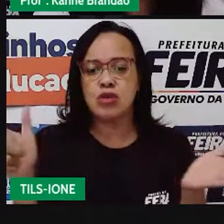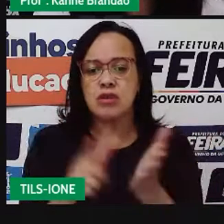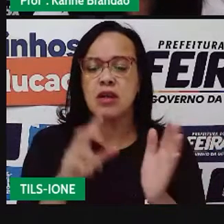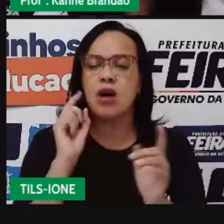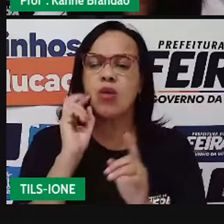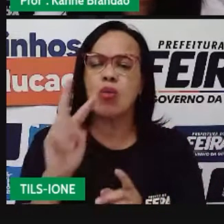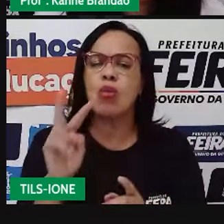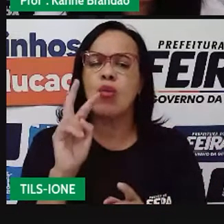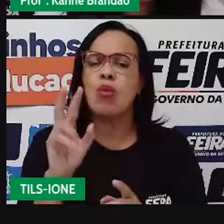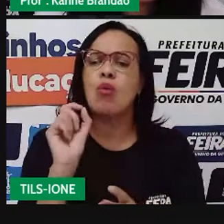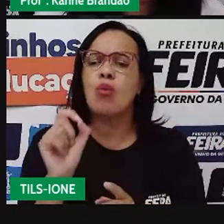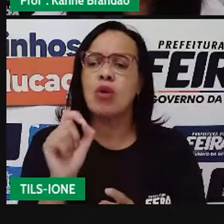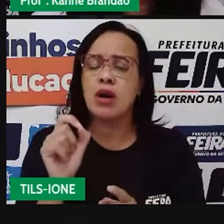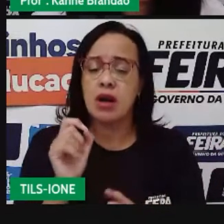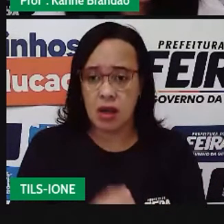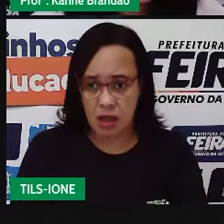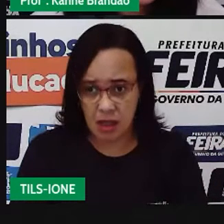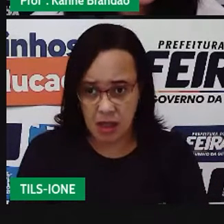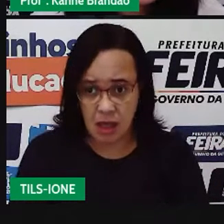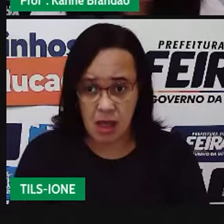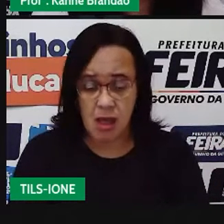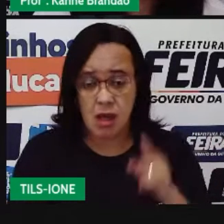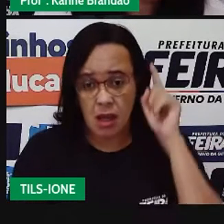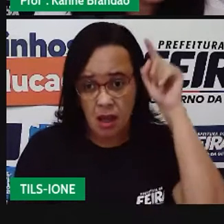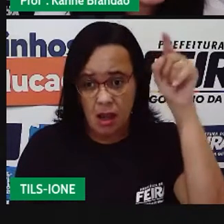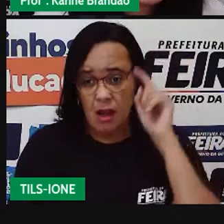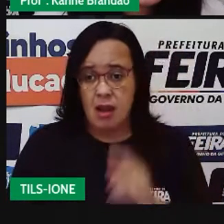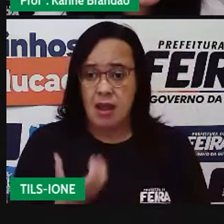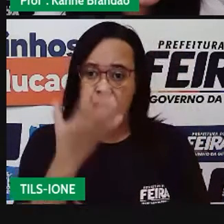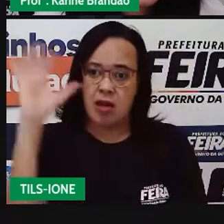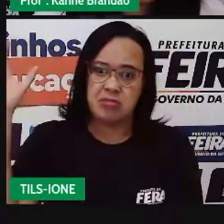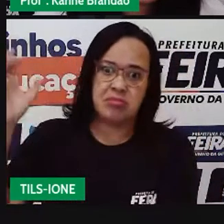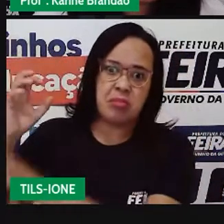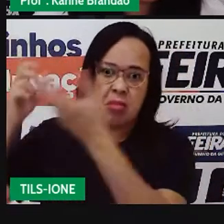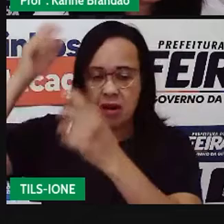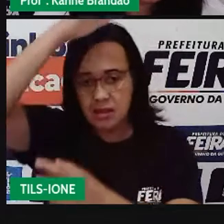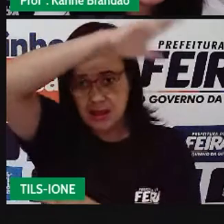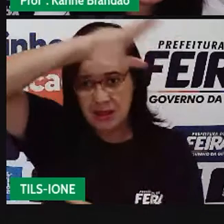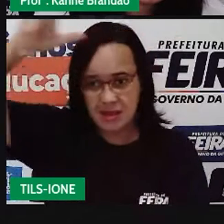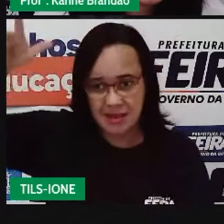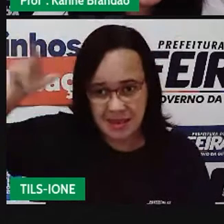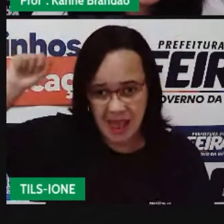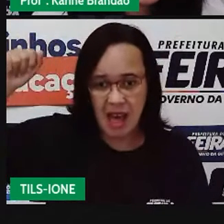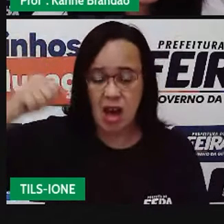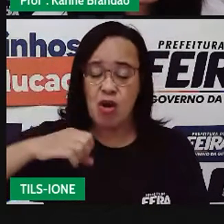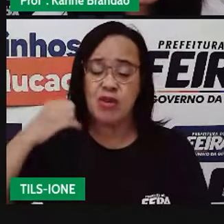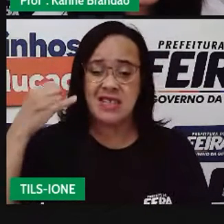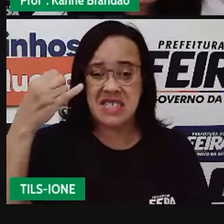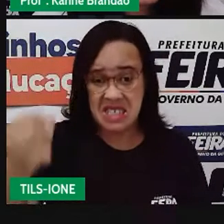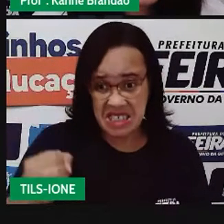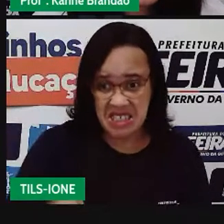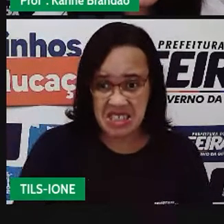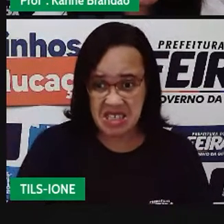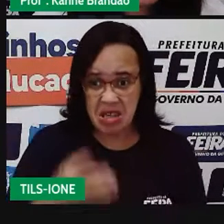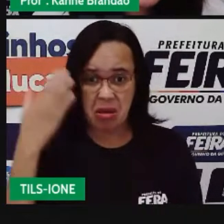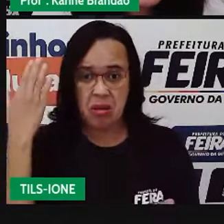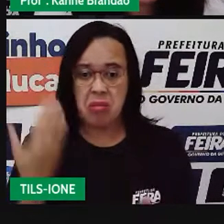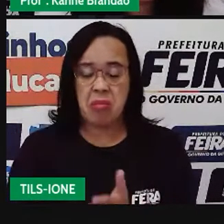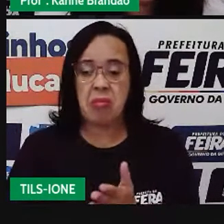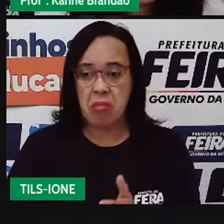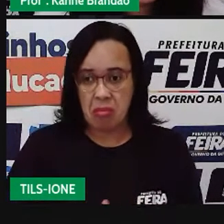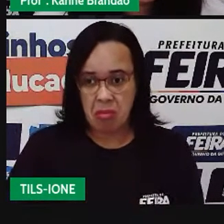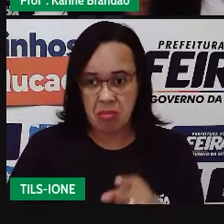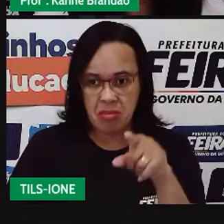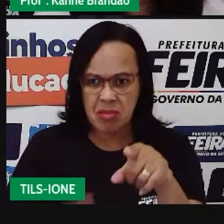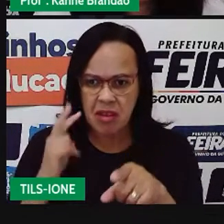Carcerenses, que diz o seguinte: no Pantanal é assim, bicho que vacila vira presa fácil. Olha só o que aconteceu com o lobo, ao